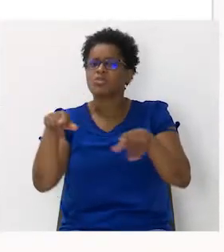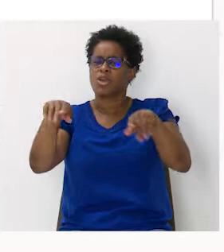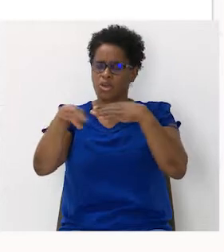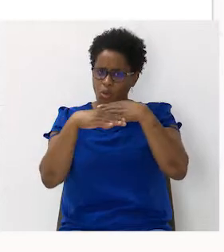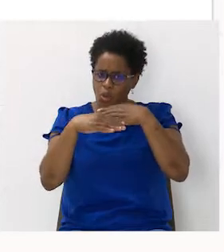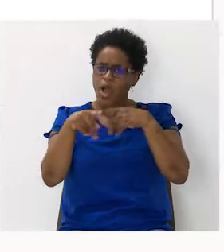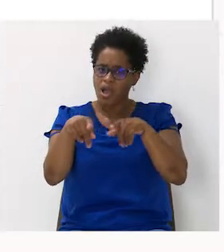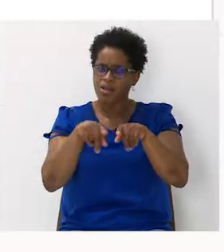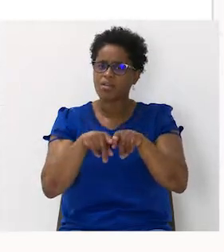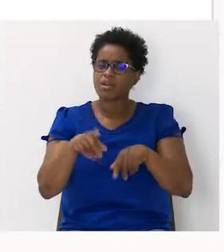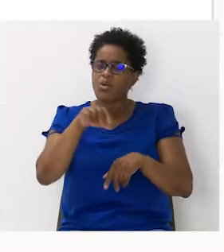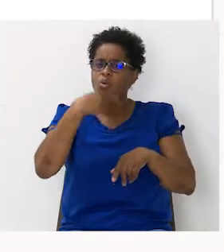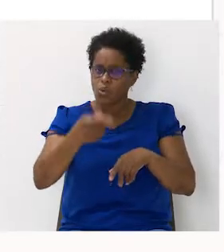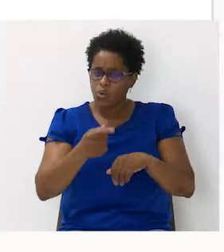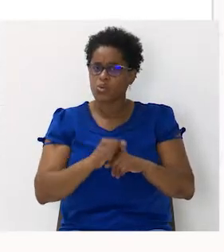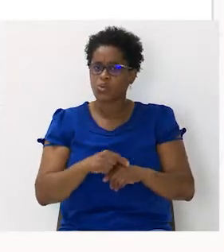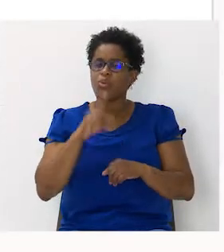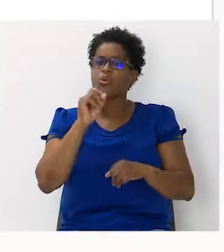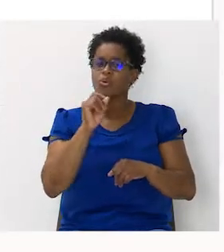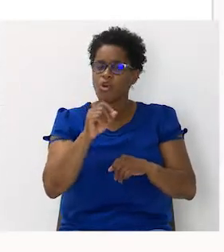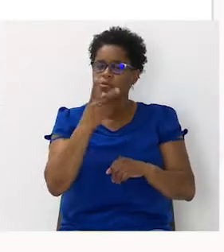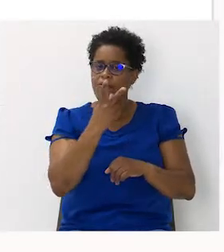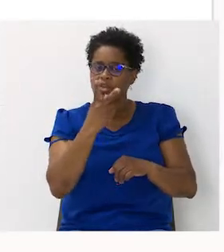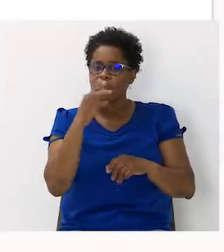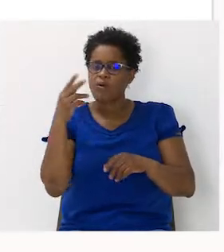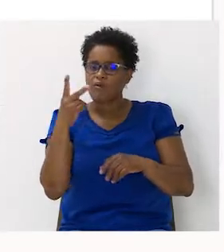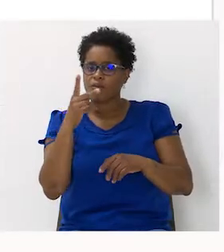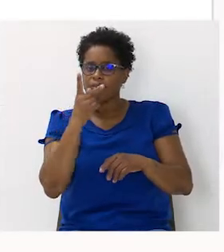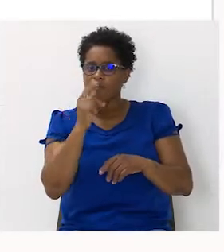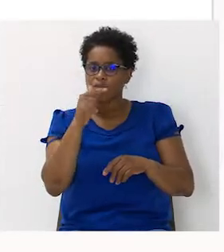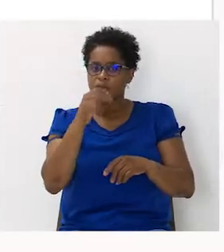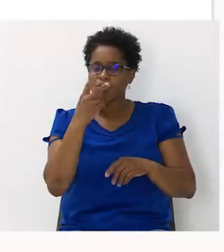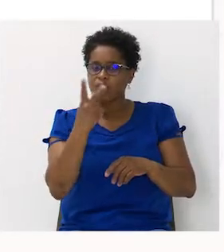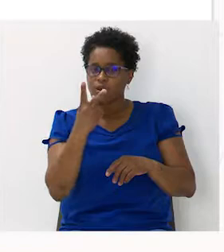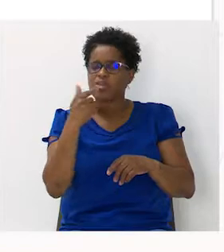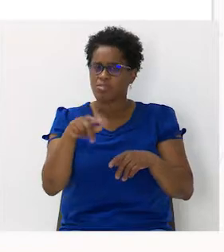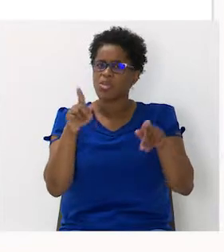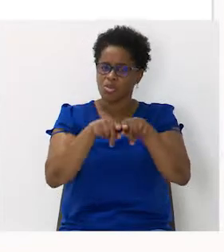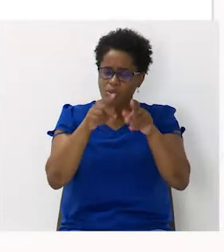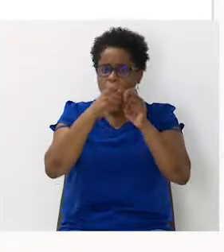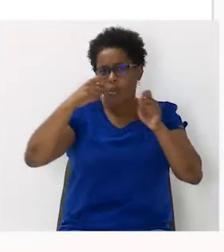o outro também chama-se vetor V. Tem mesmo comprimento,